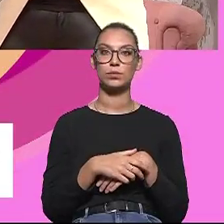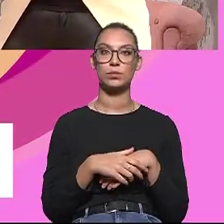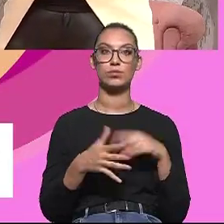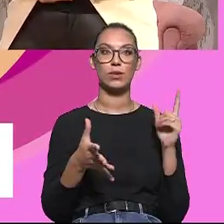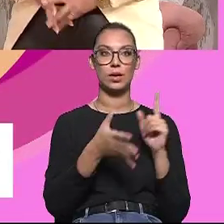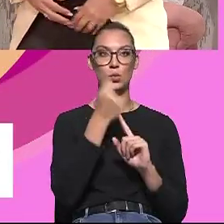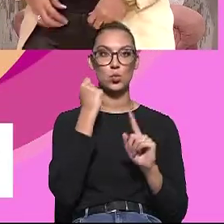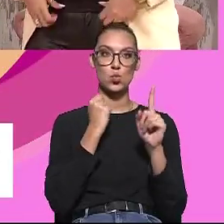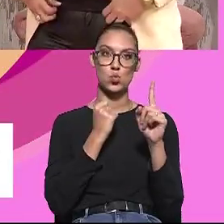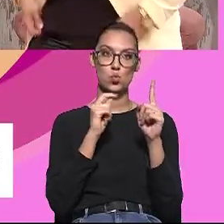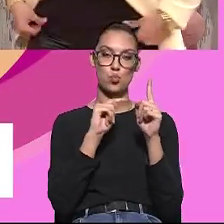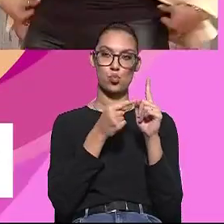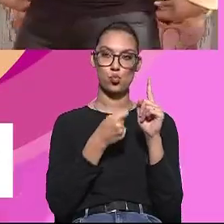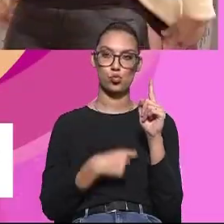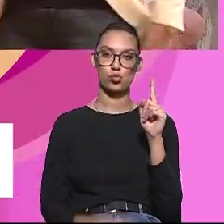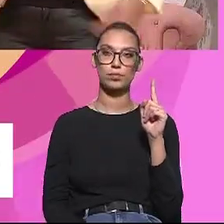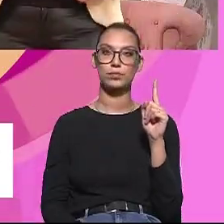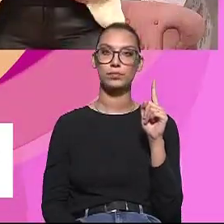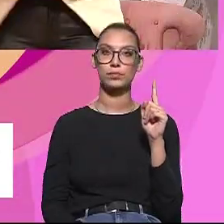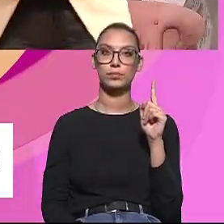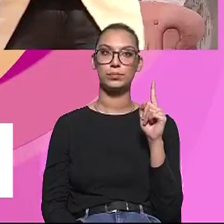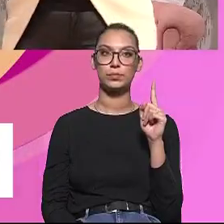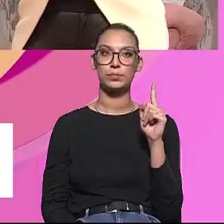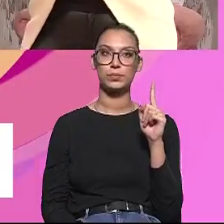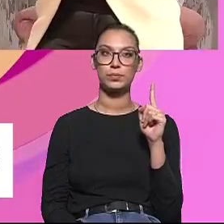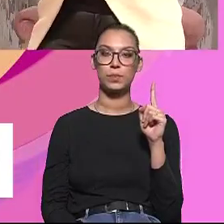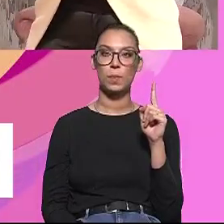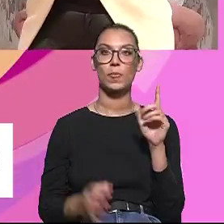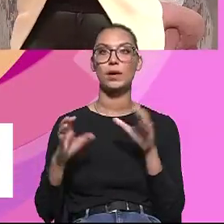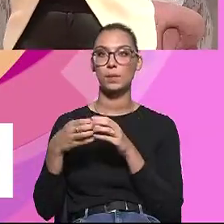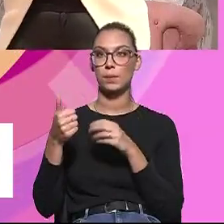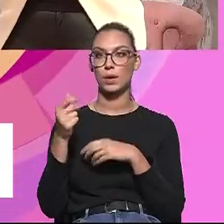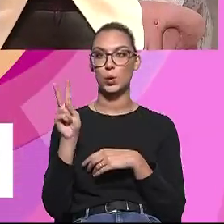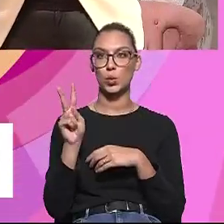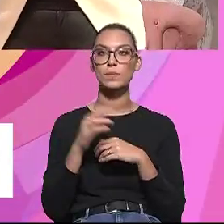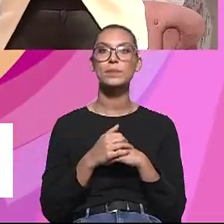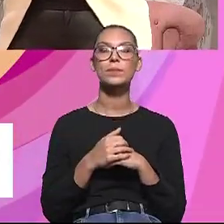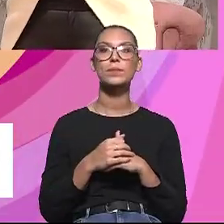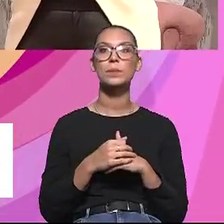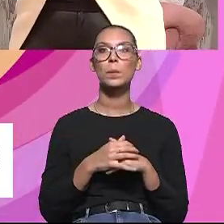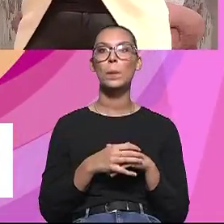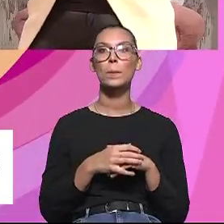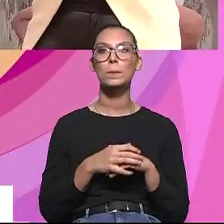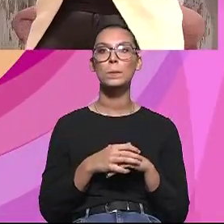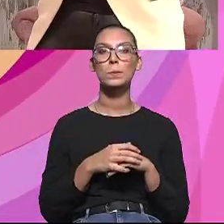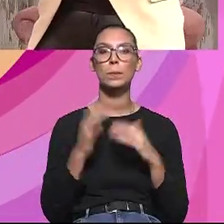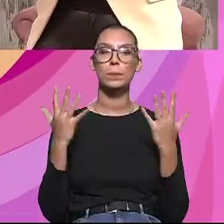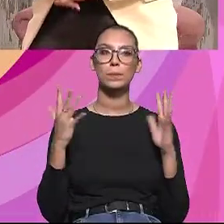ganha um ponto com este jogo, portanto passa para um ponto. A equipa B tem dois pontos.